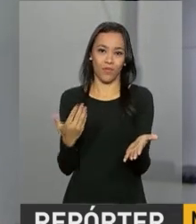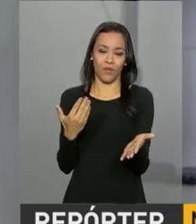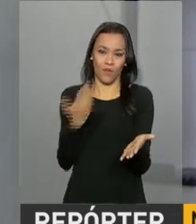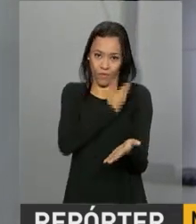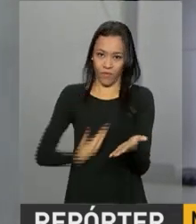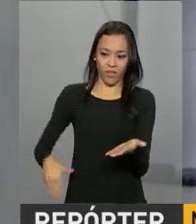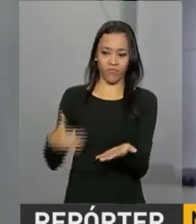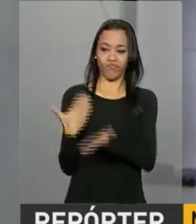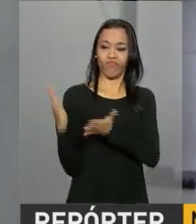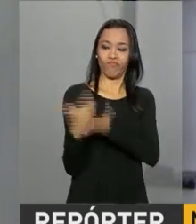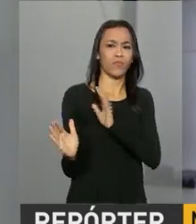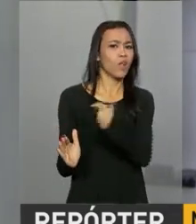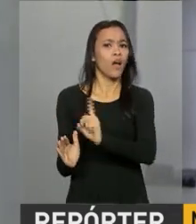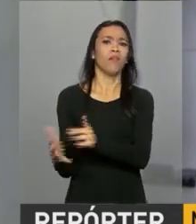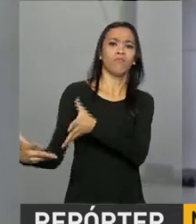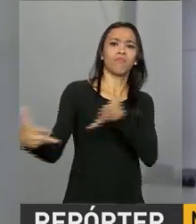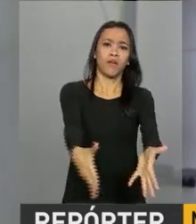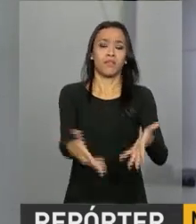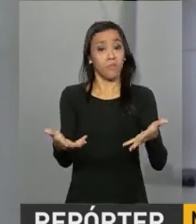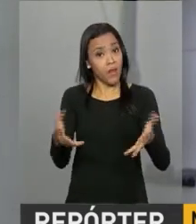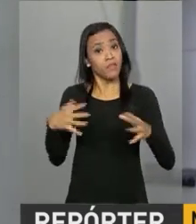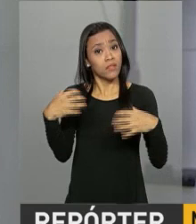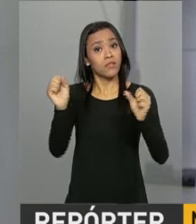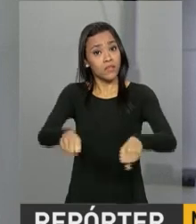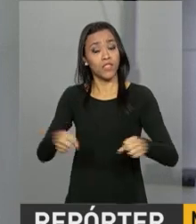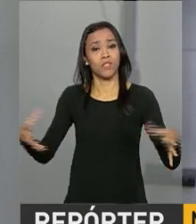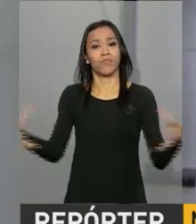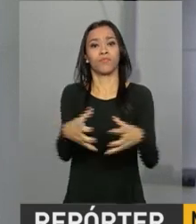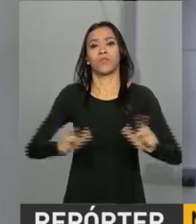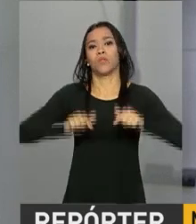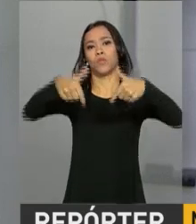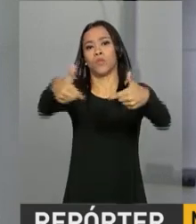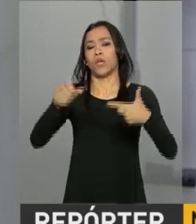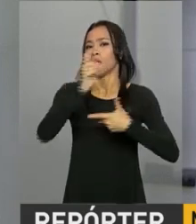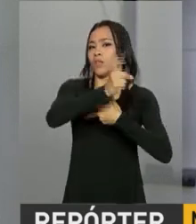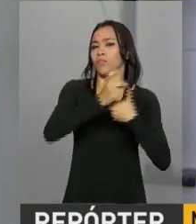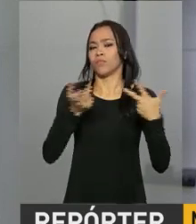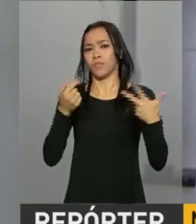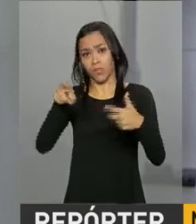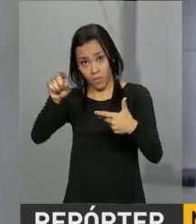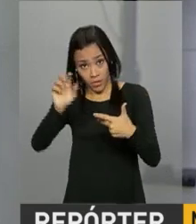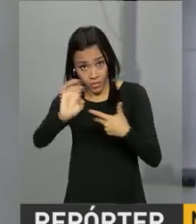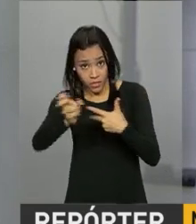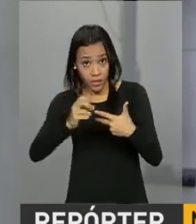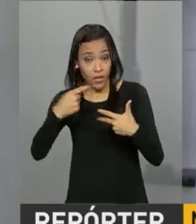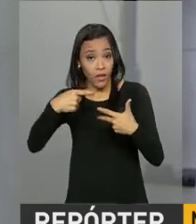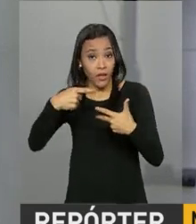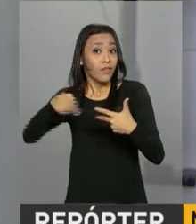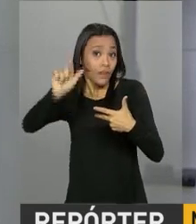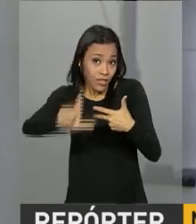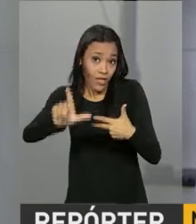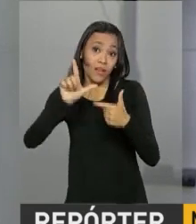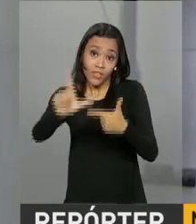e nosso obrigação é isso sim trabalhar junto com o governo trabalhar junto com o Parlamento para buscar essas condições criar um um ambiente mais